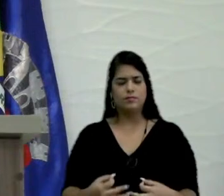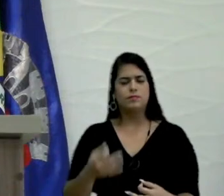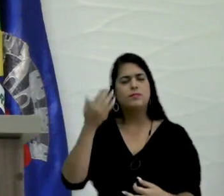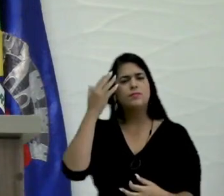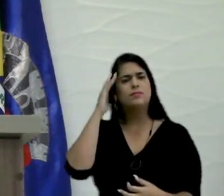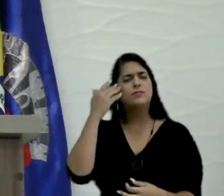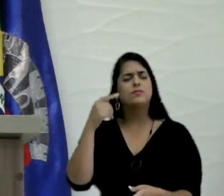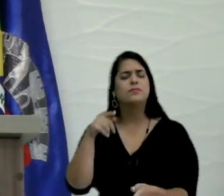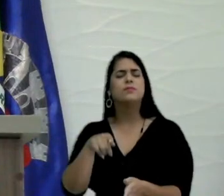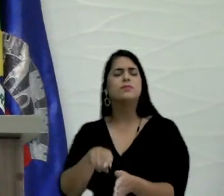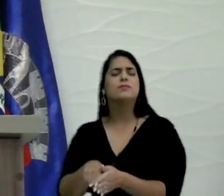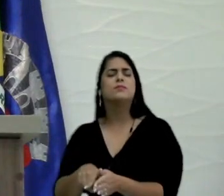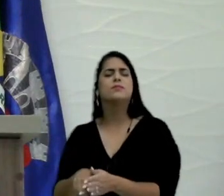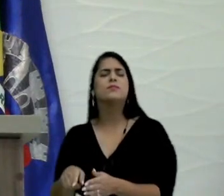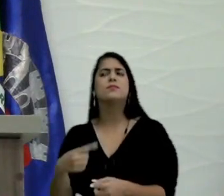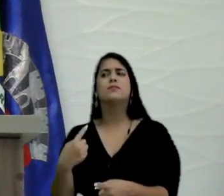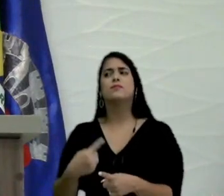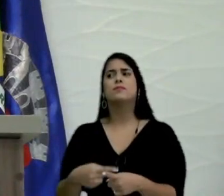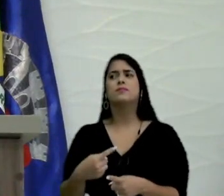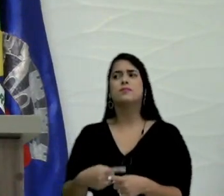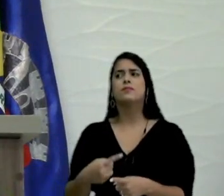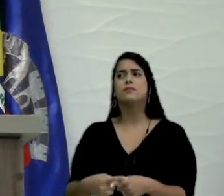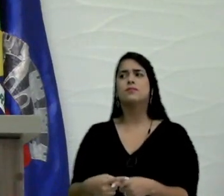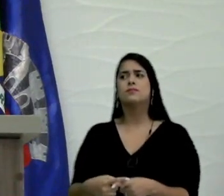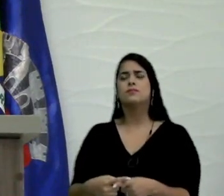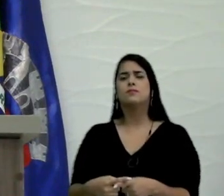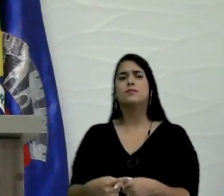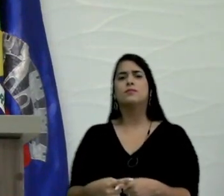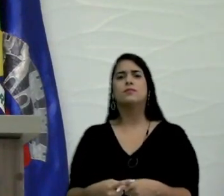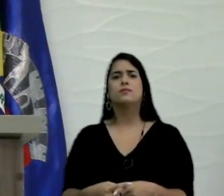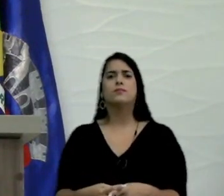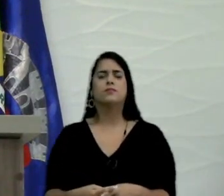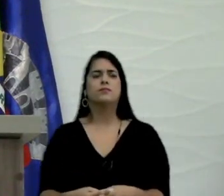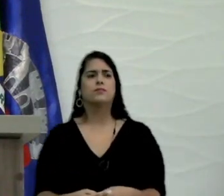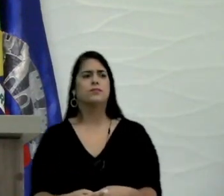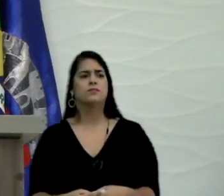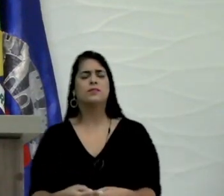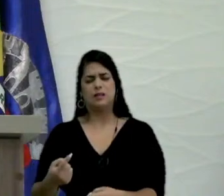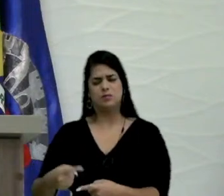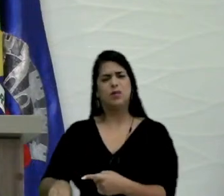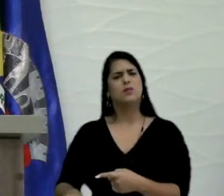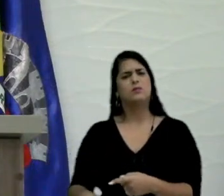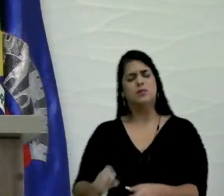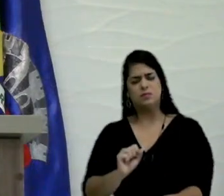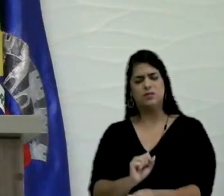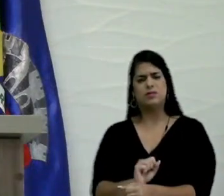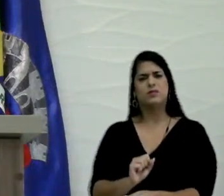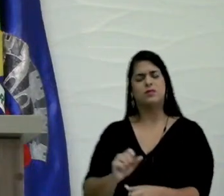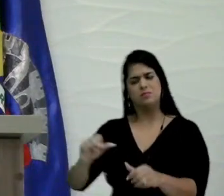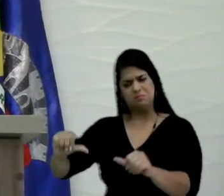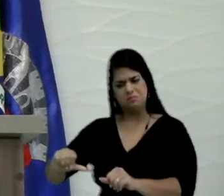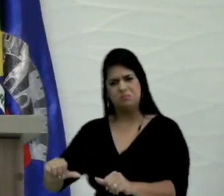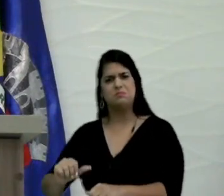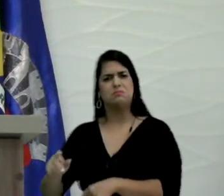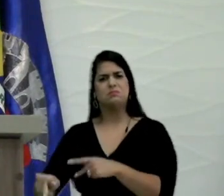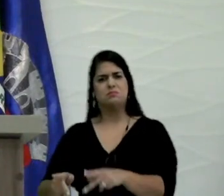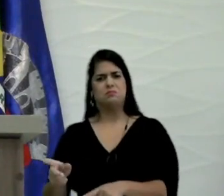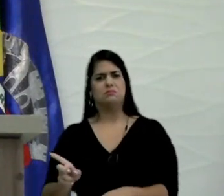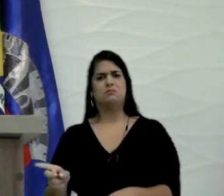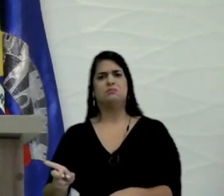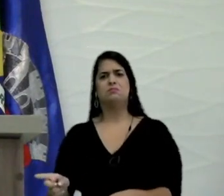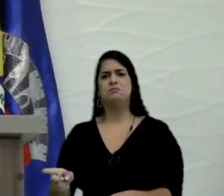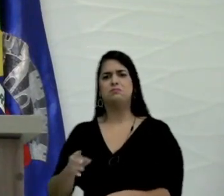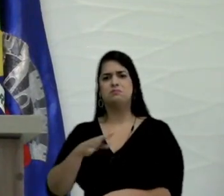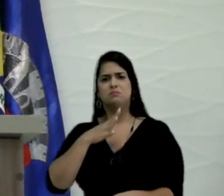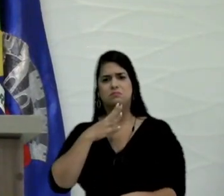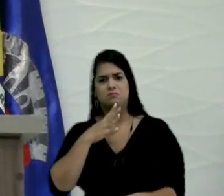desse embargo desse embargo e tá prejudicando aquela população então a nível de conhecimento a nível